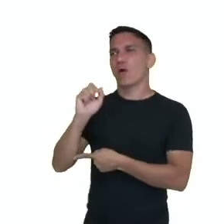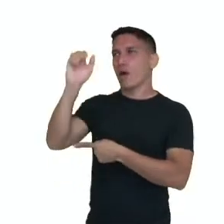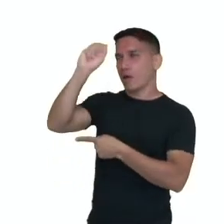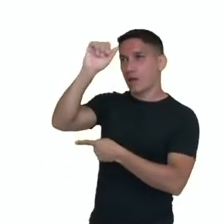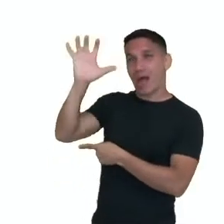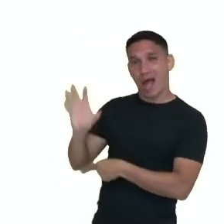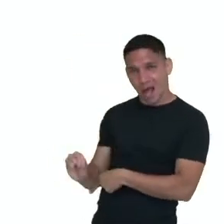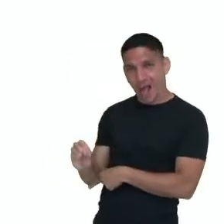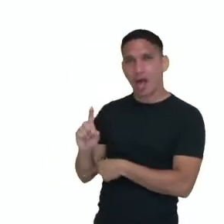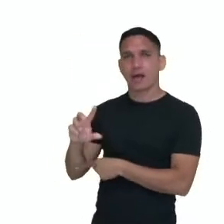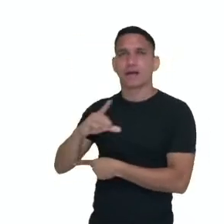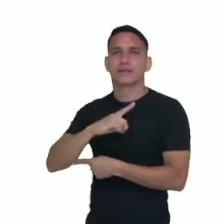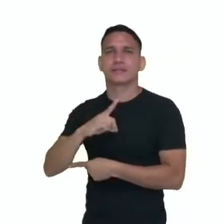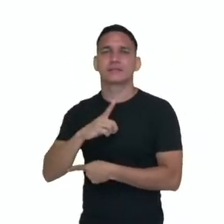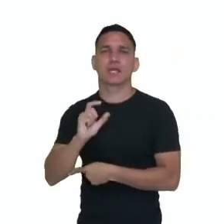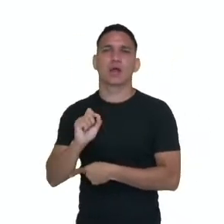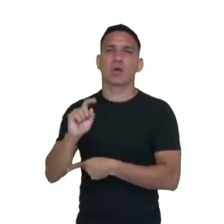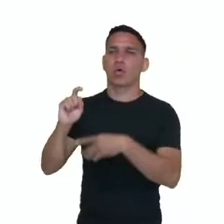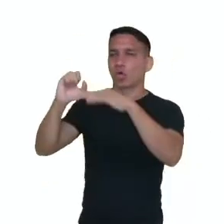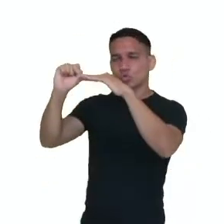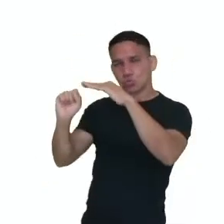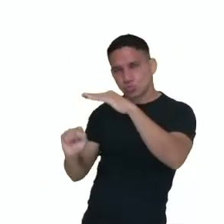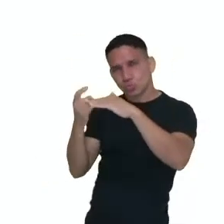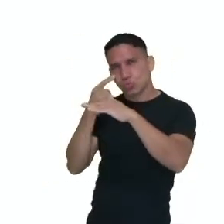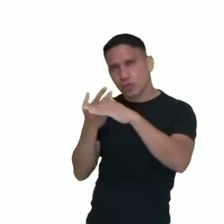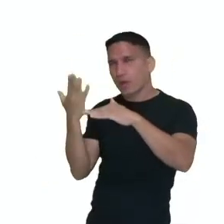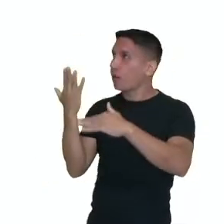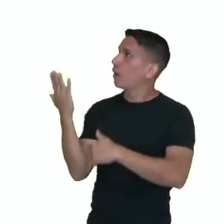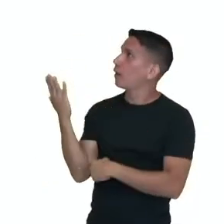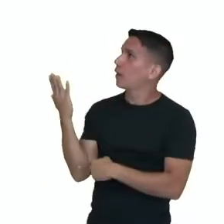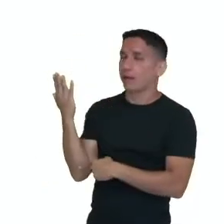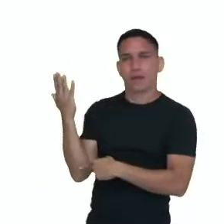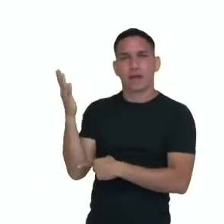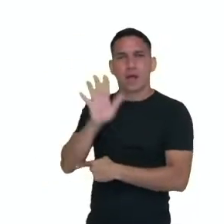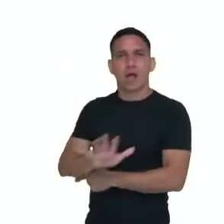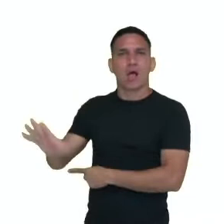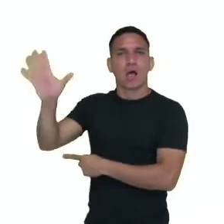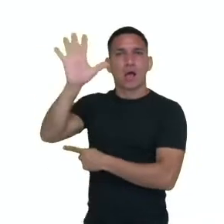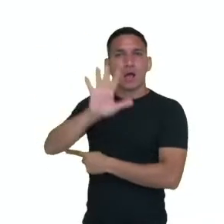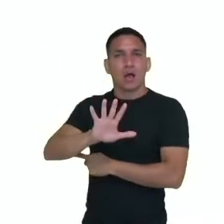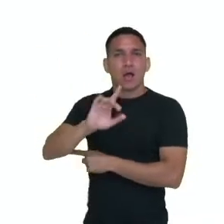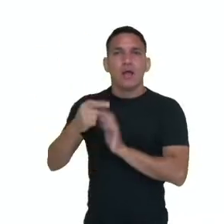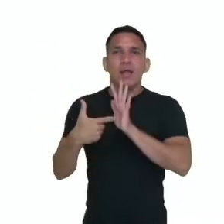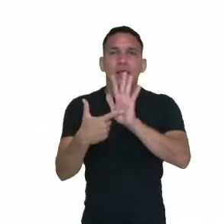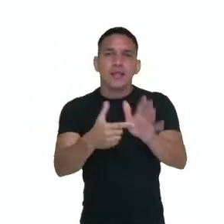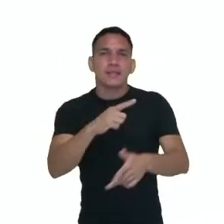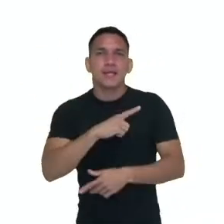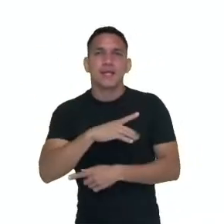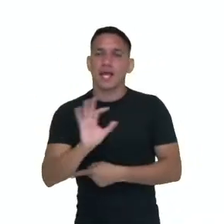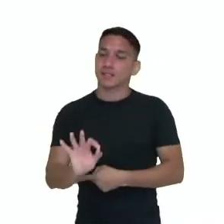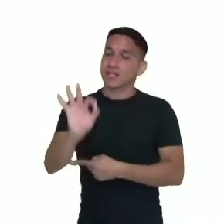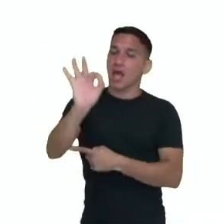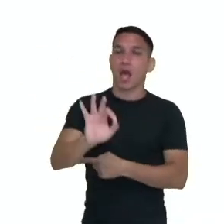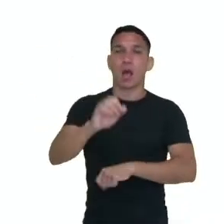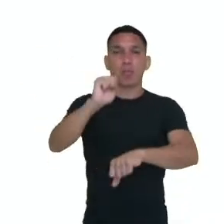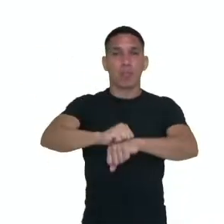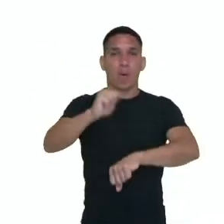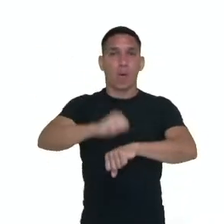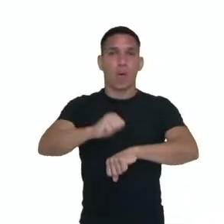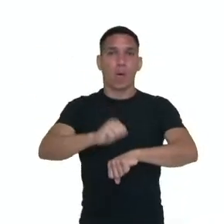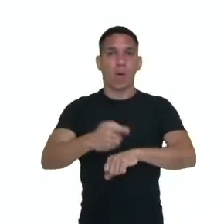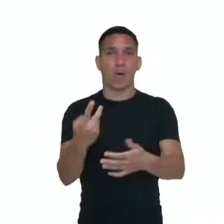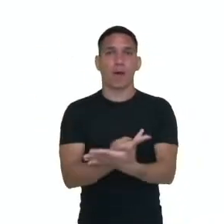parte grande da África. Olha só, a questão aqui da taxa de pobreza, né,